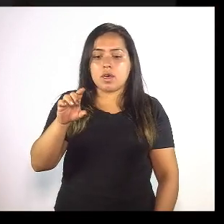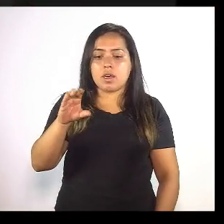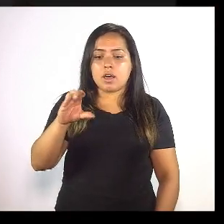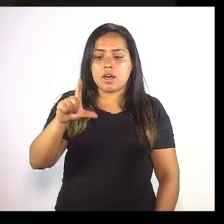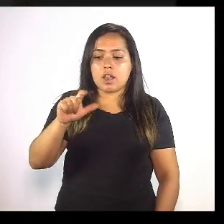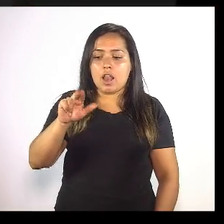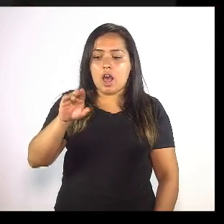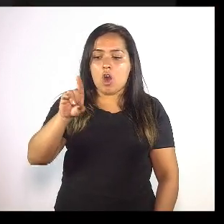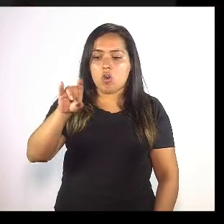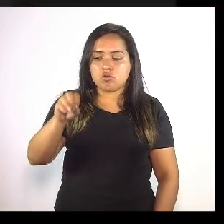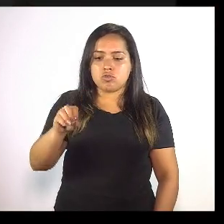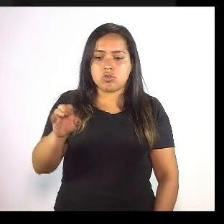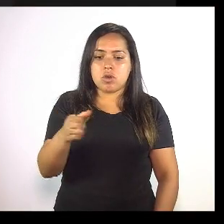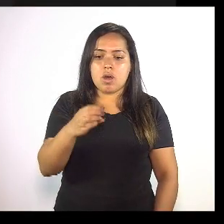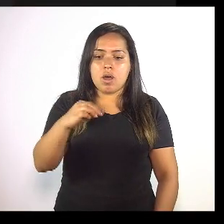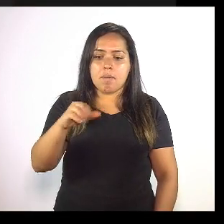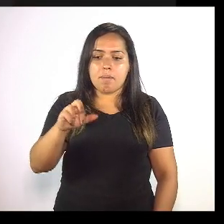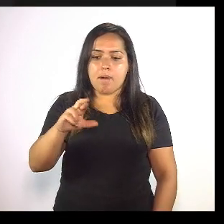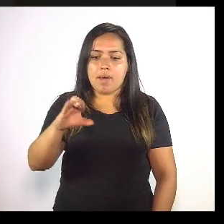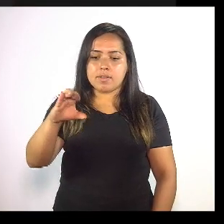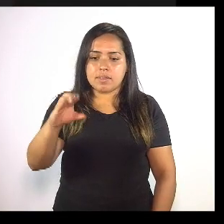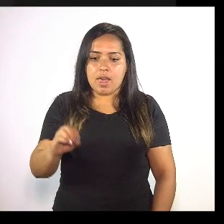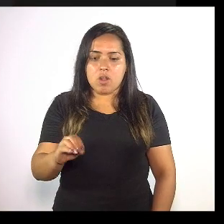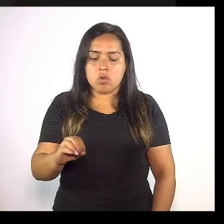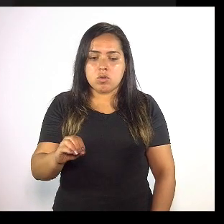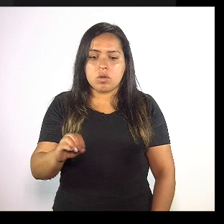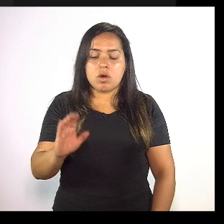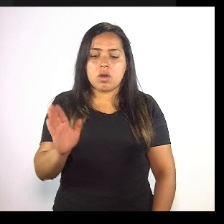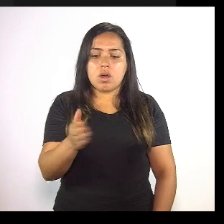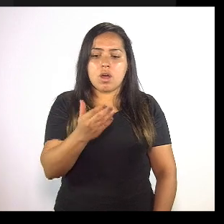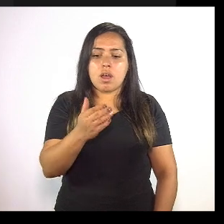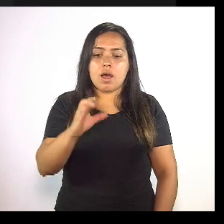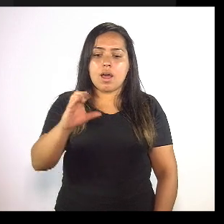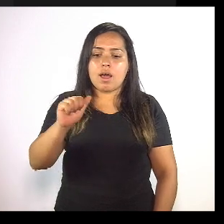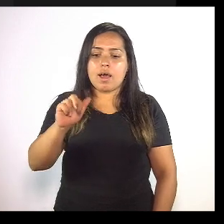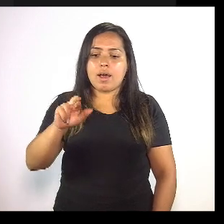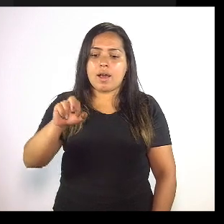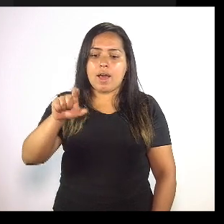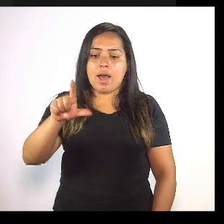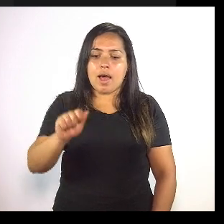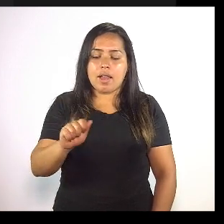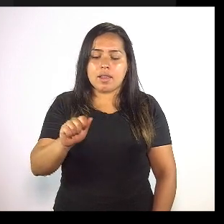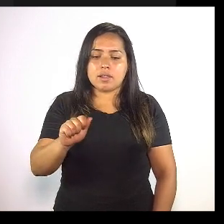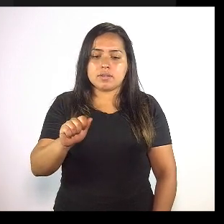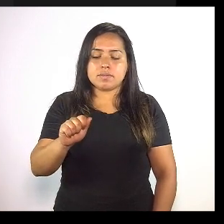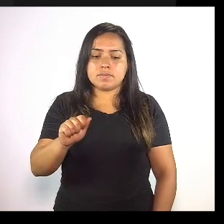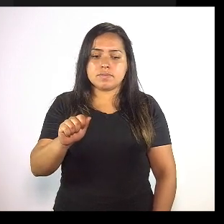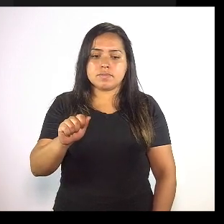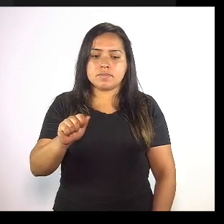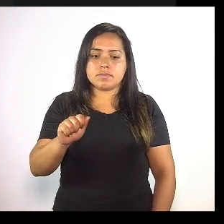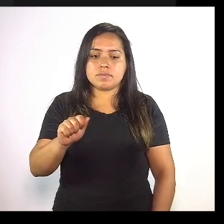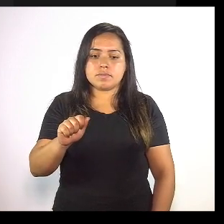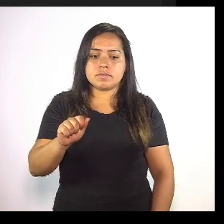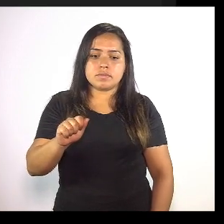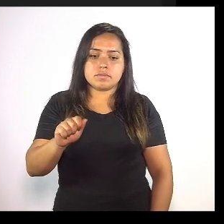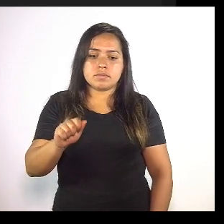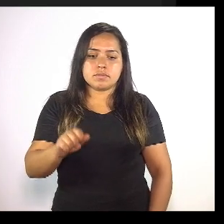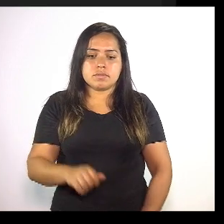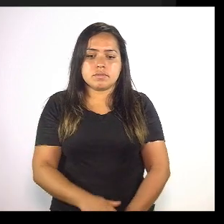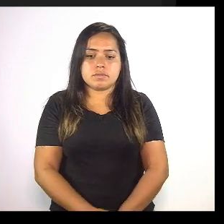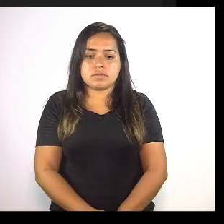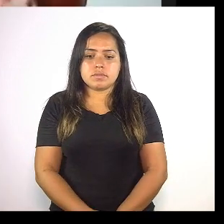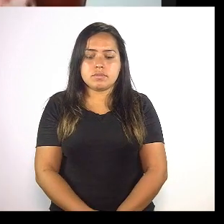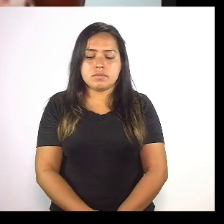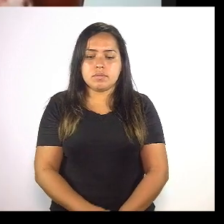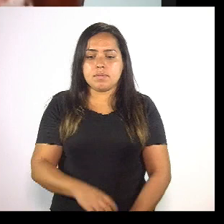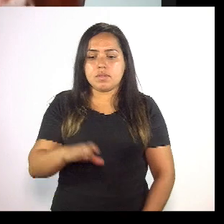Marcelo Jorge Gonçalves da Cunha, doutora Carla Cristina Pinheiro Marques.